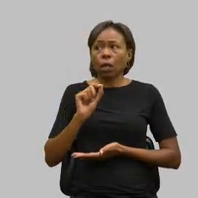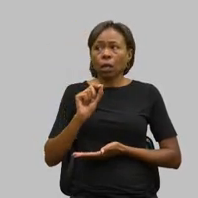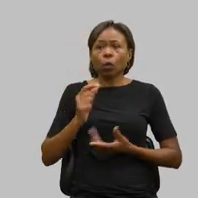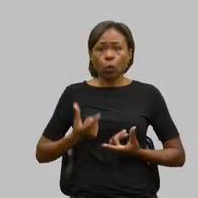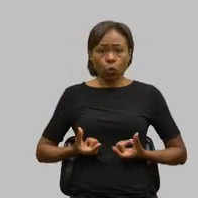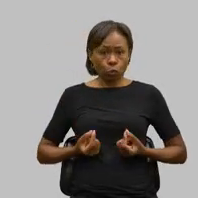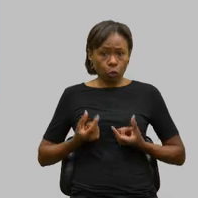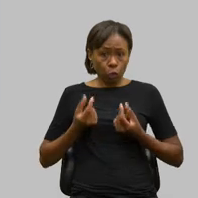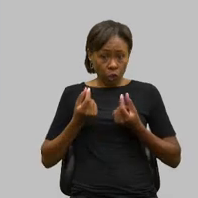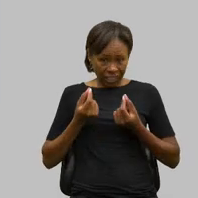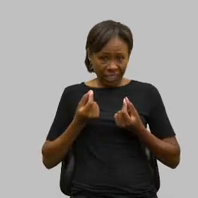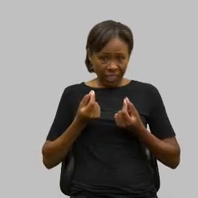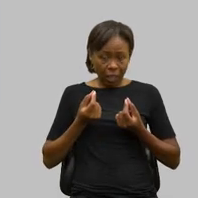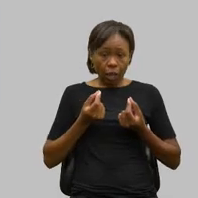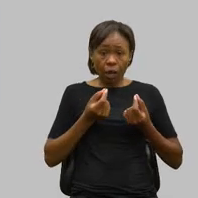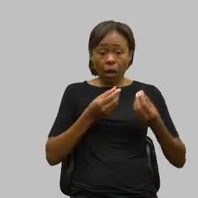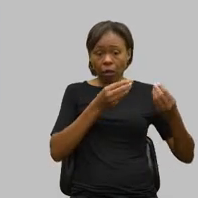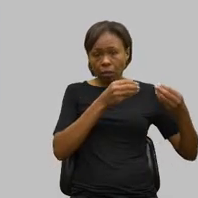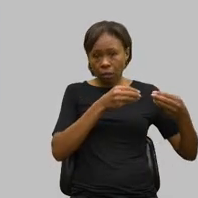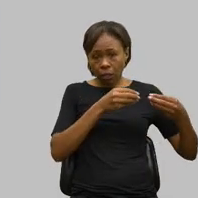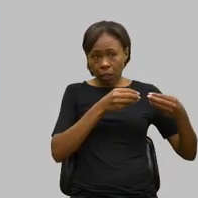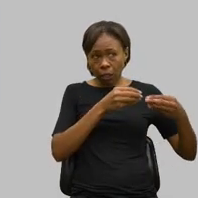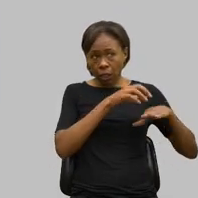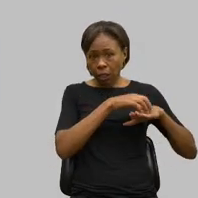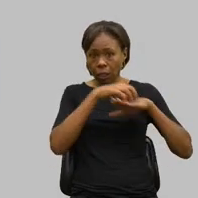Patos. E aí cancelou